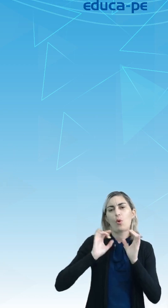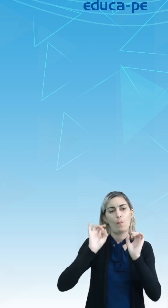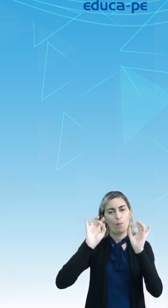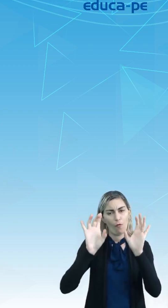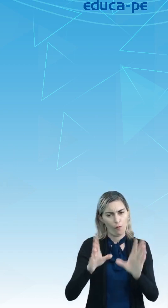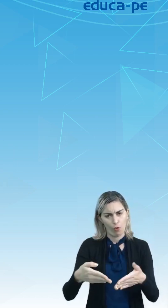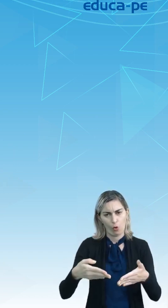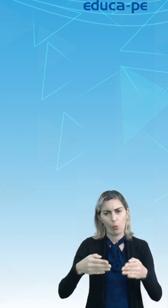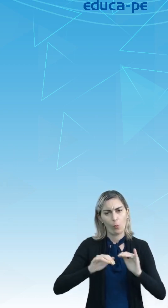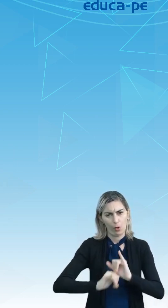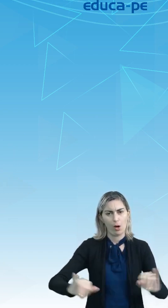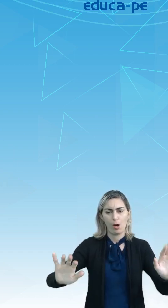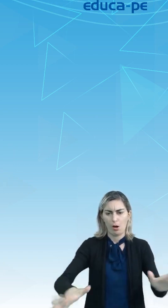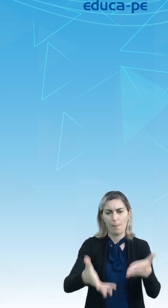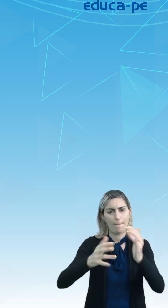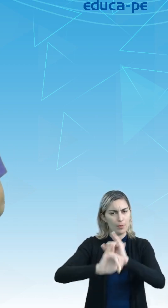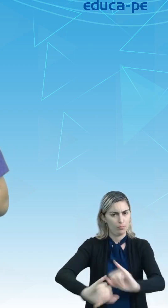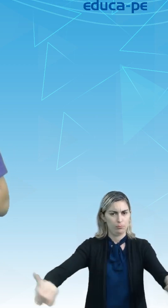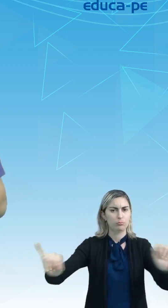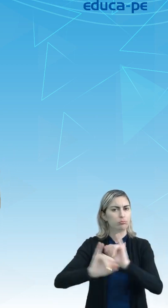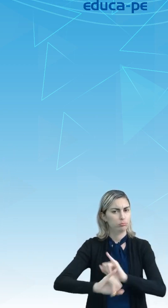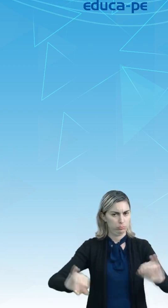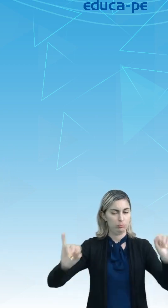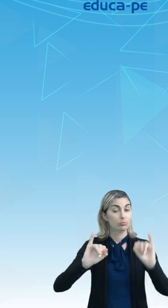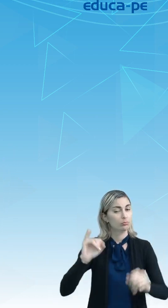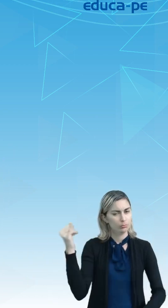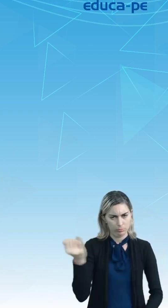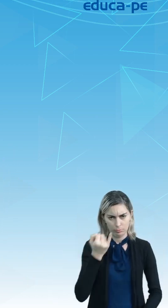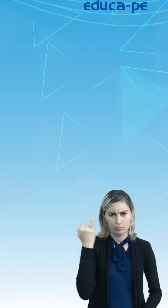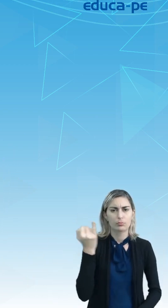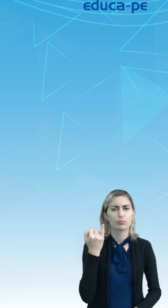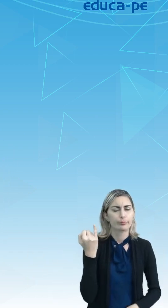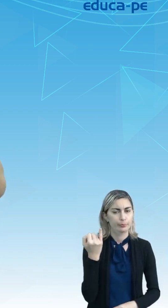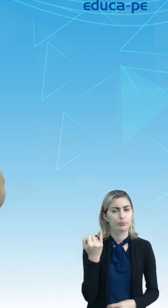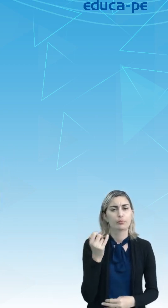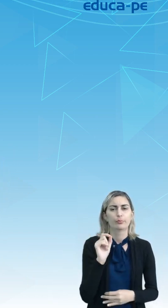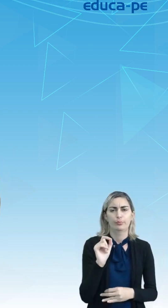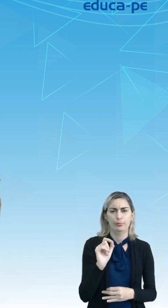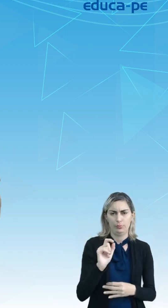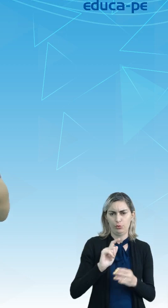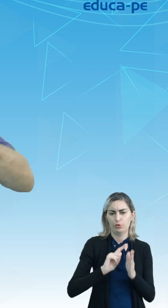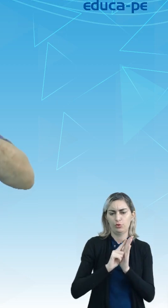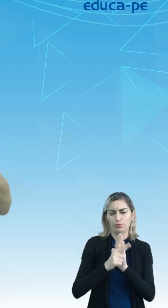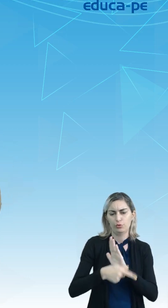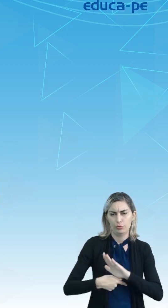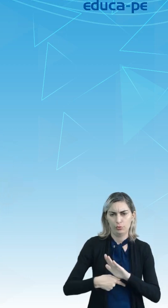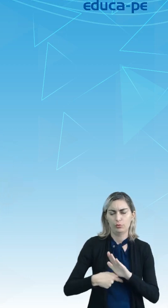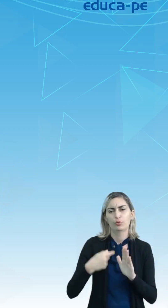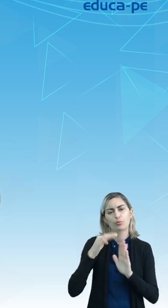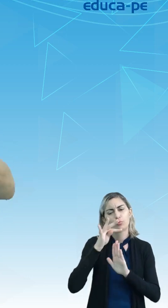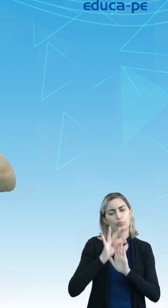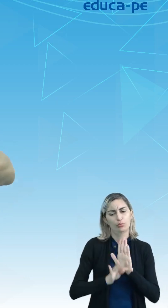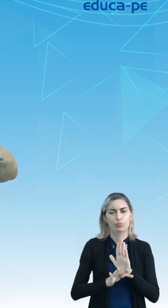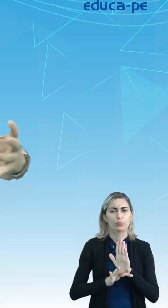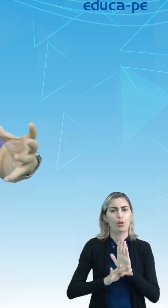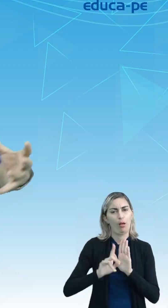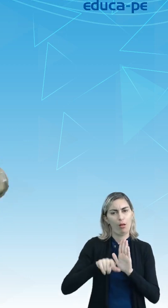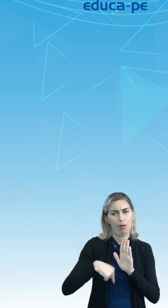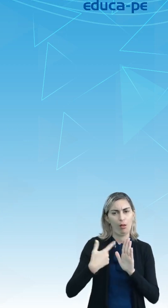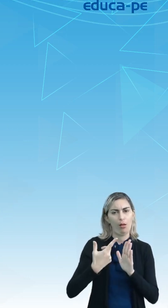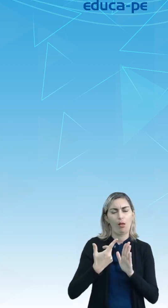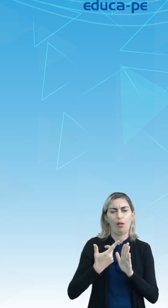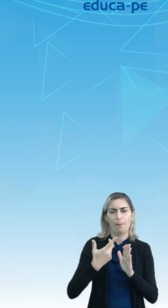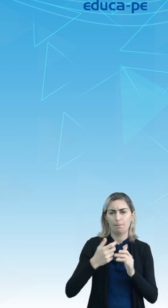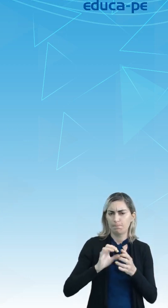especial campanhas publicitárias. É importante salientar que gênero textual é uma